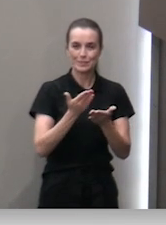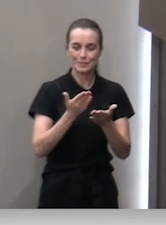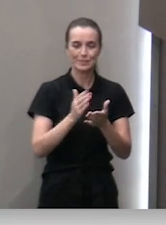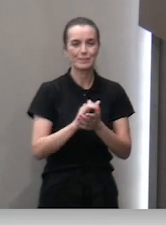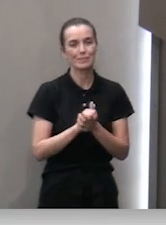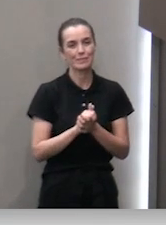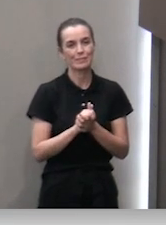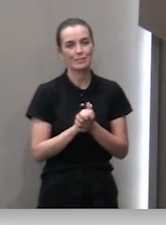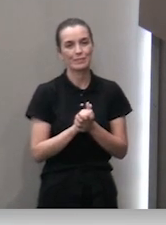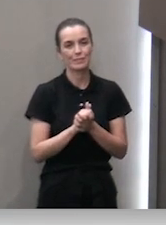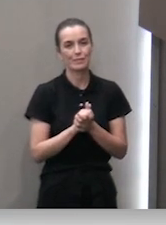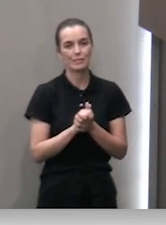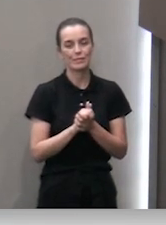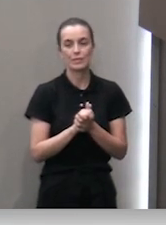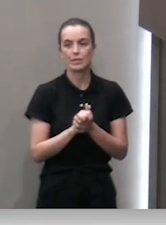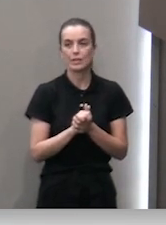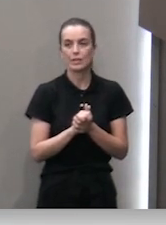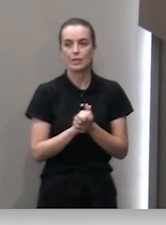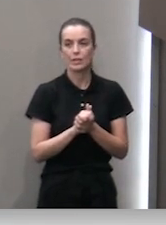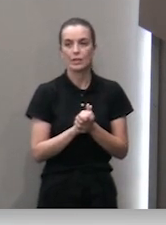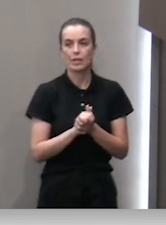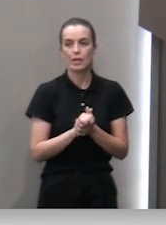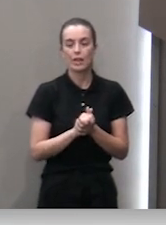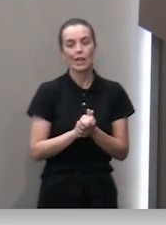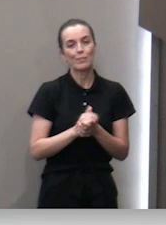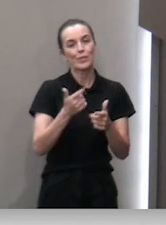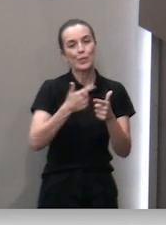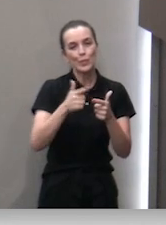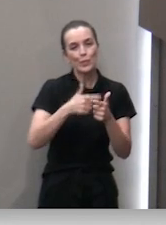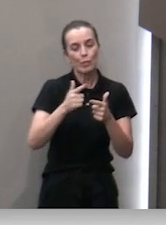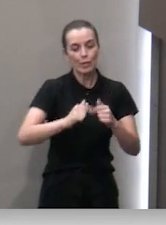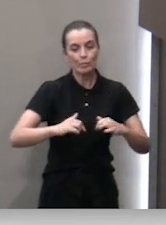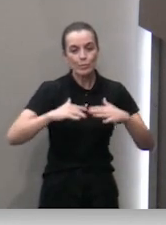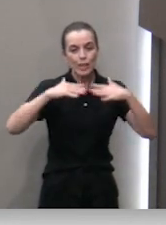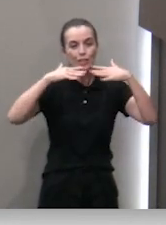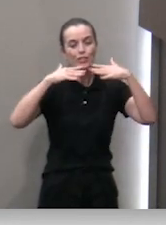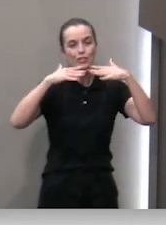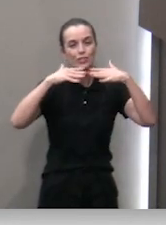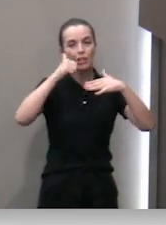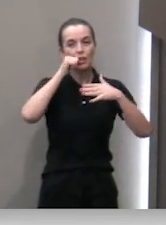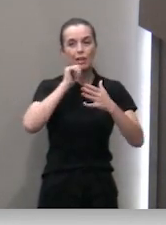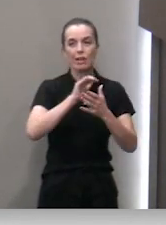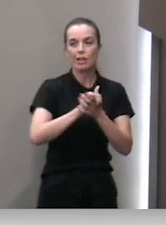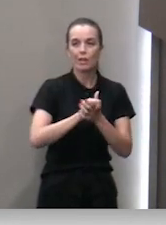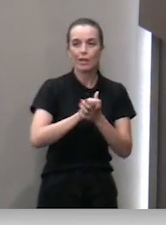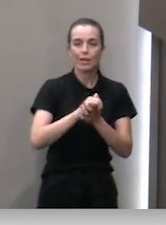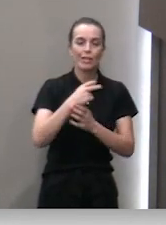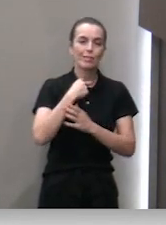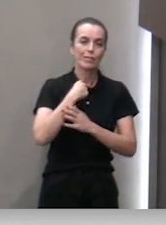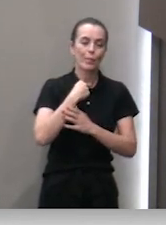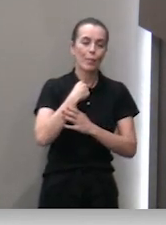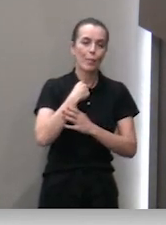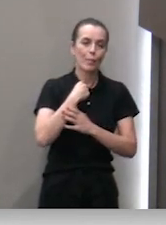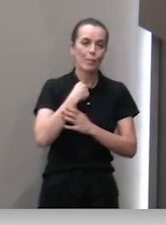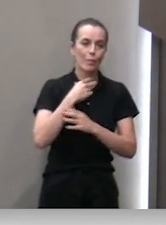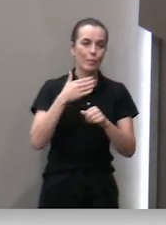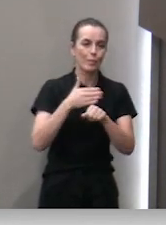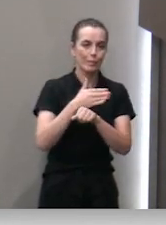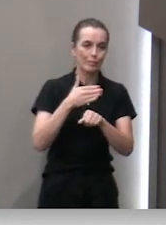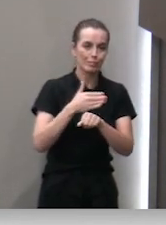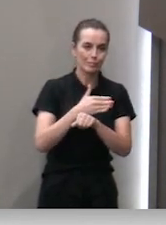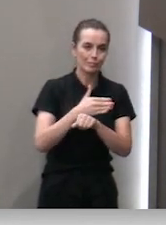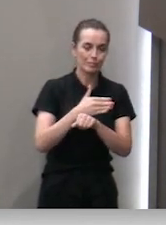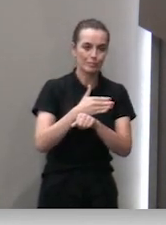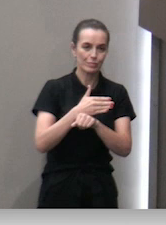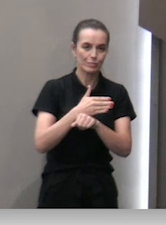Por problemas devido à questão das enchentes, a esposa não pôde se fazer presente, porque está, no momento, em Porto Alegre. E